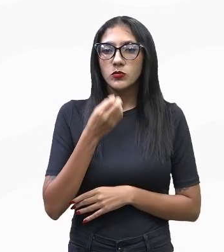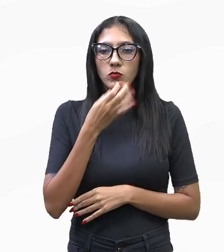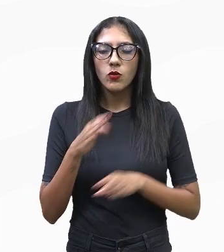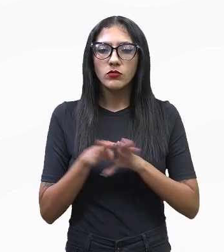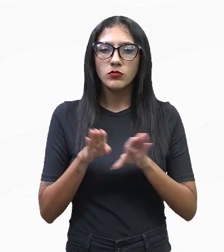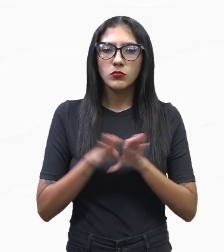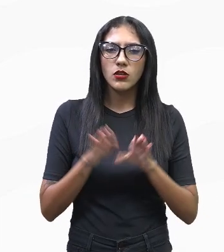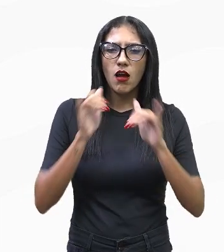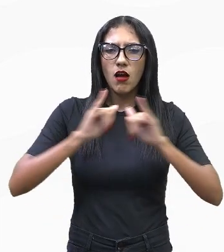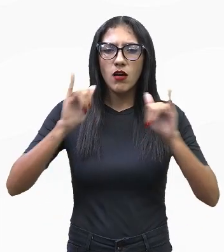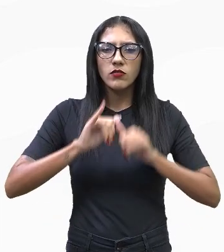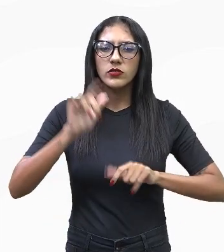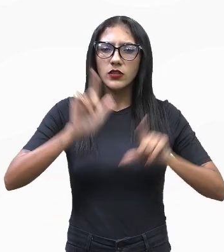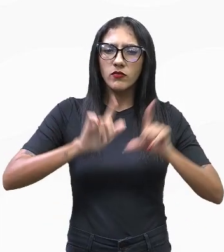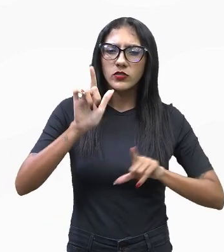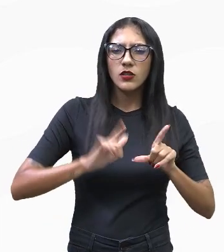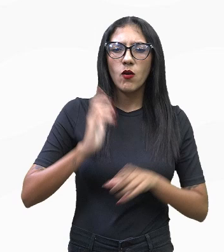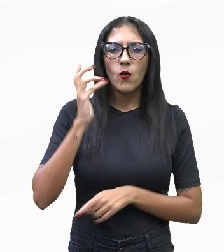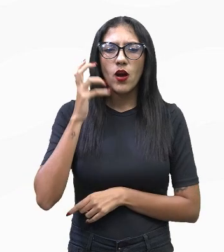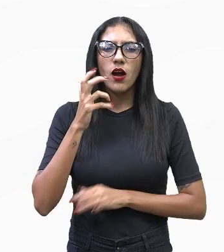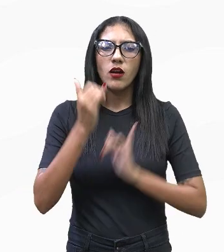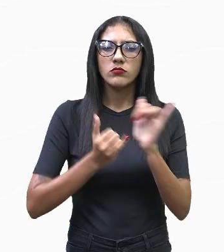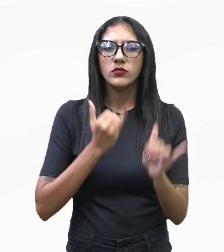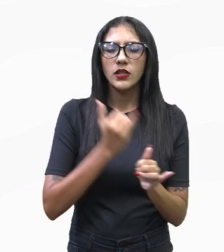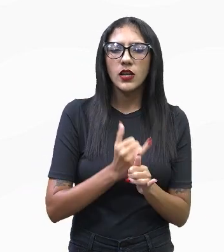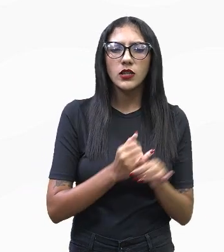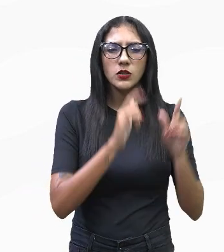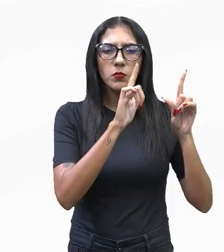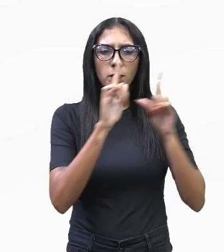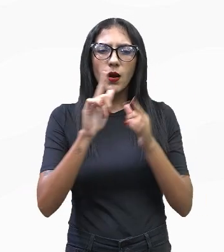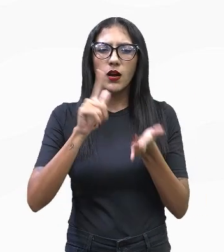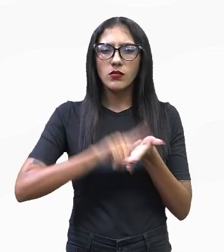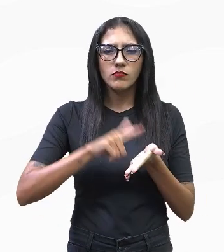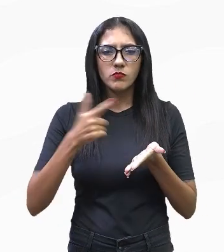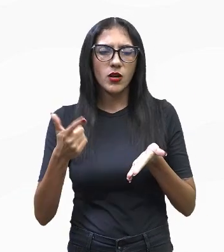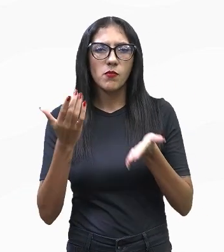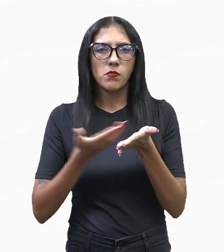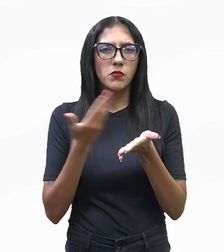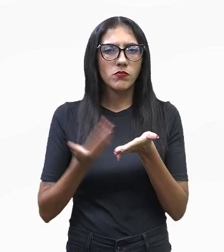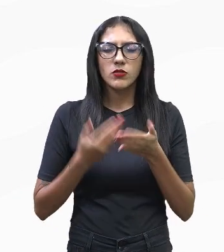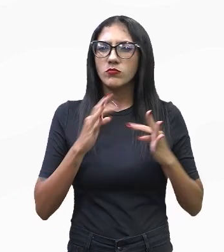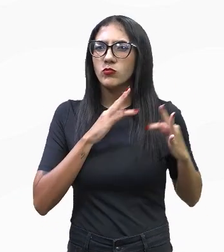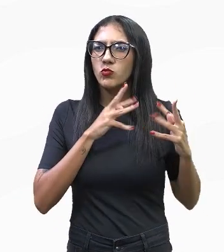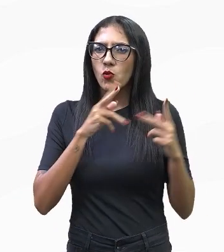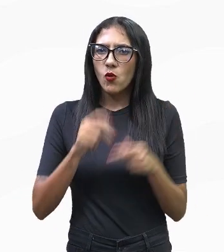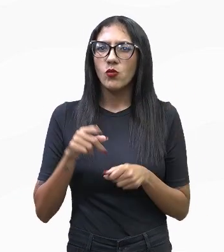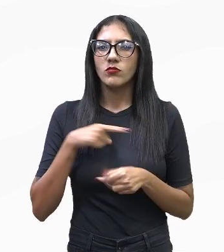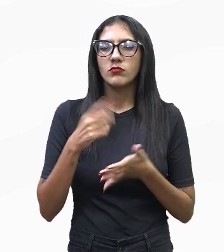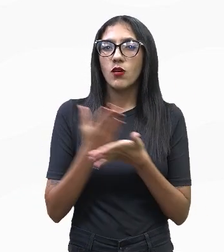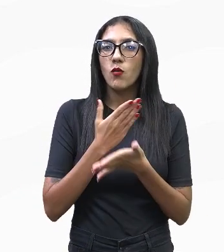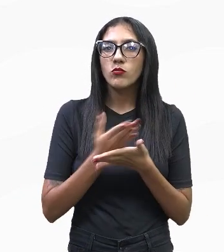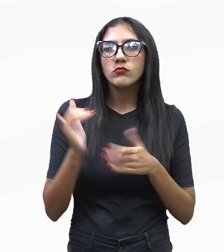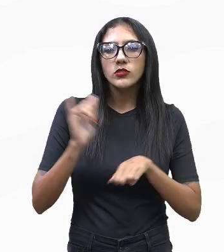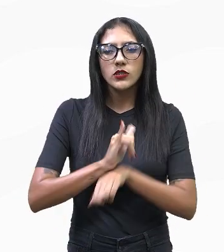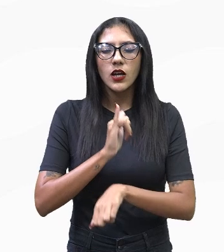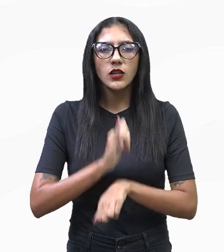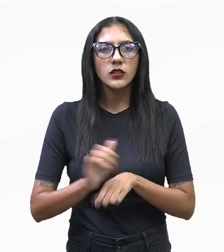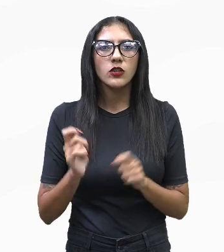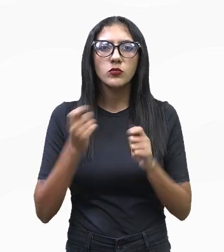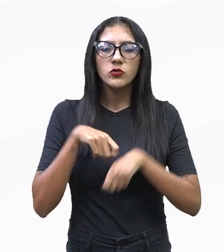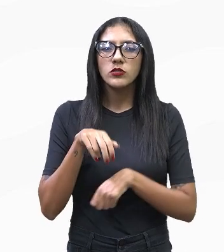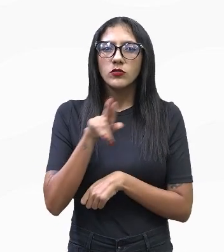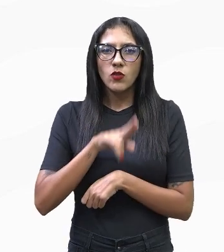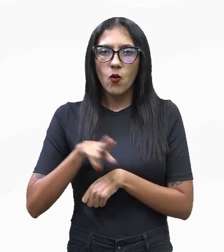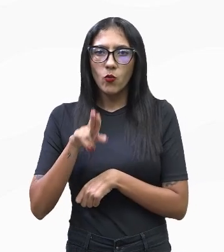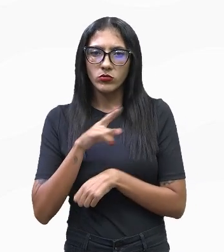rádio, internet, jornal, revista, outdoor, cartazes. São todos alguns dos mecanismos utilizados pela indústria de